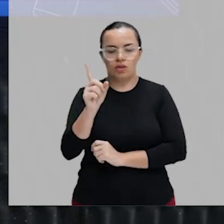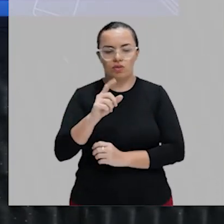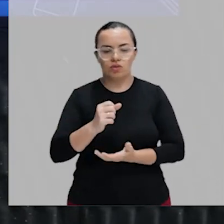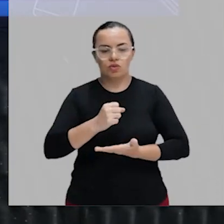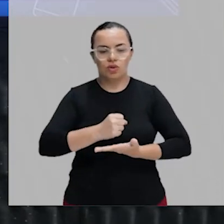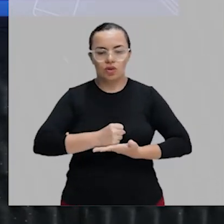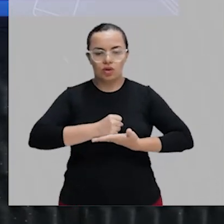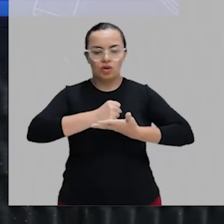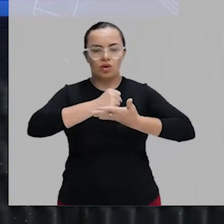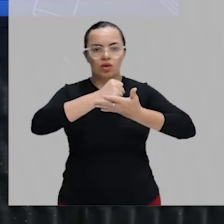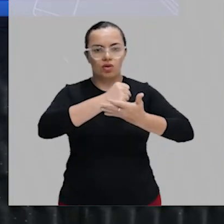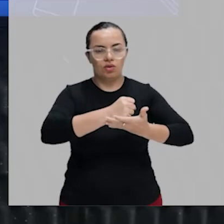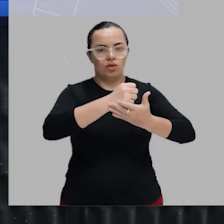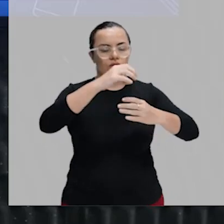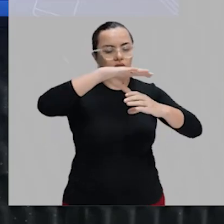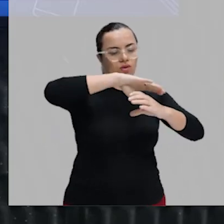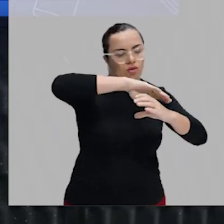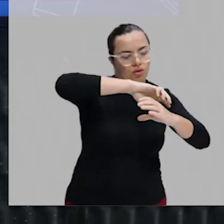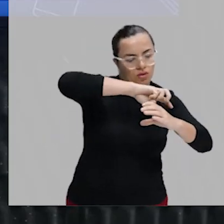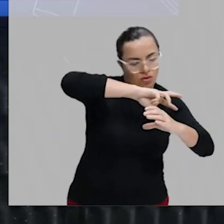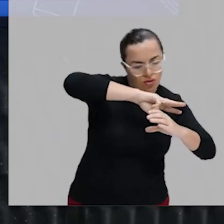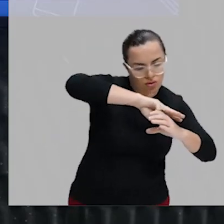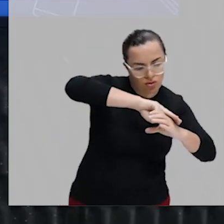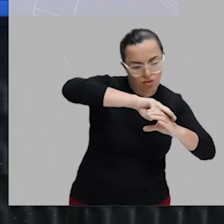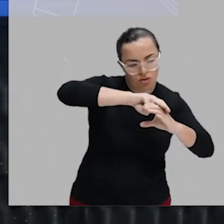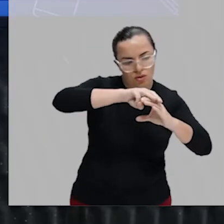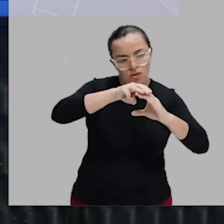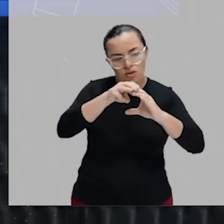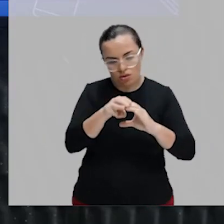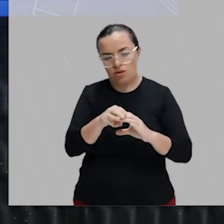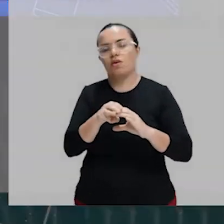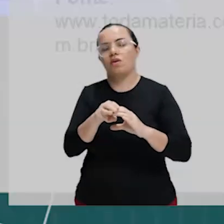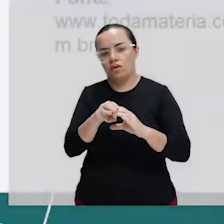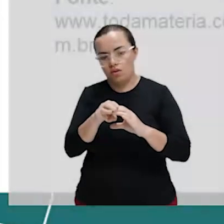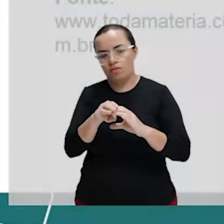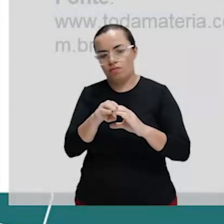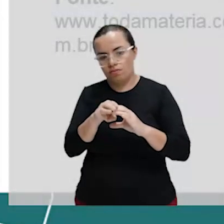mecânico à membrana plasmática, tá? Esses filamentos intermediários.